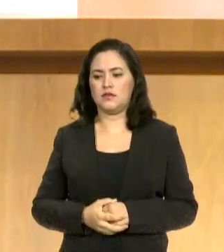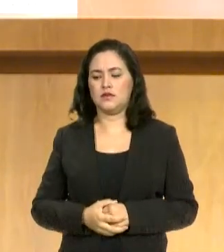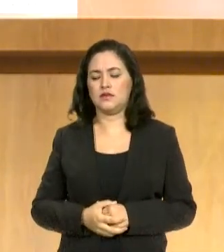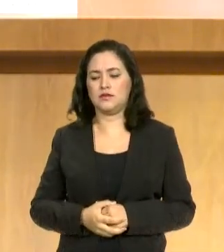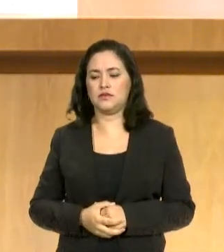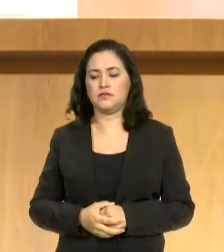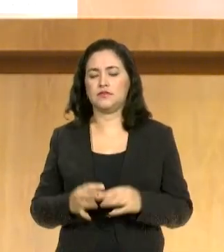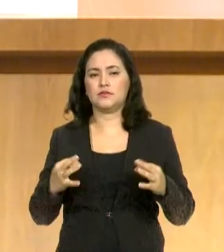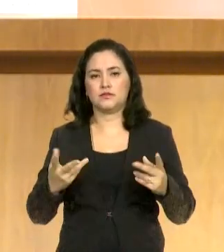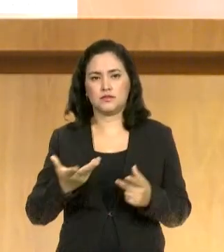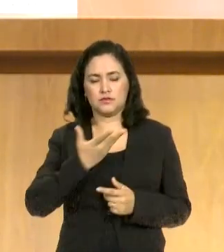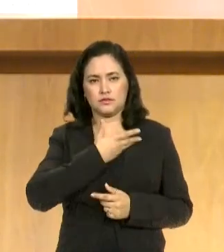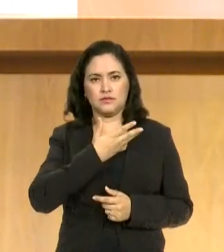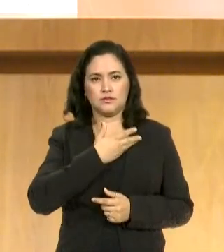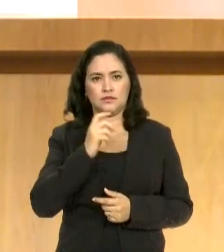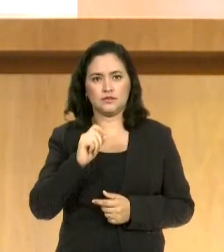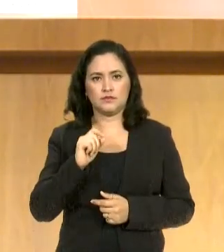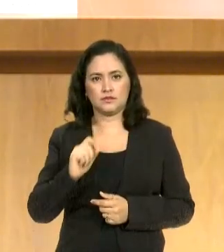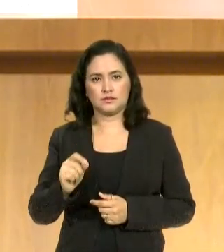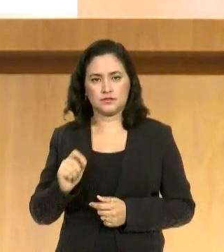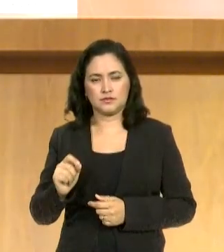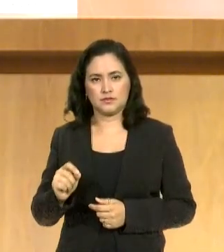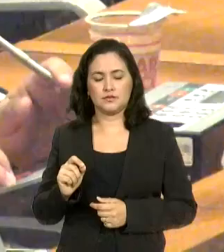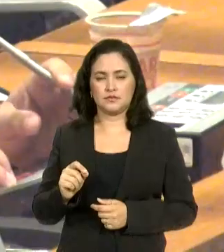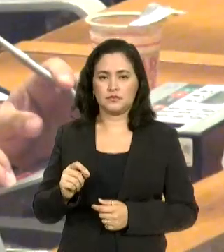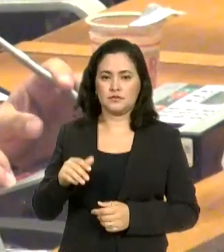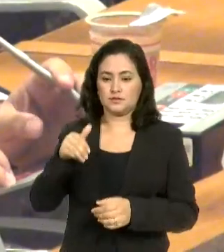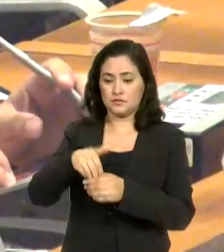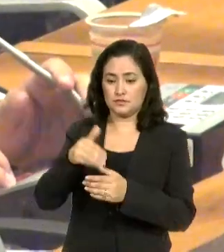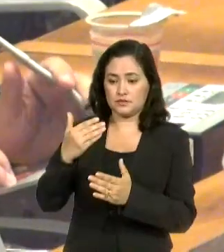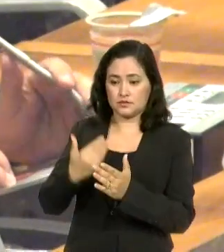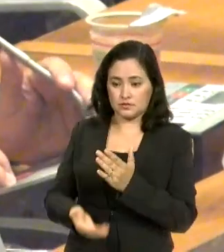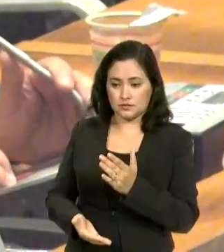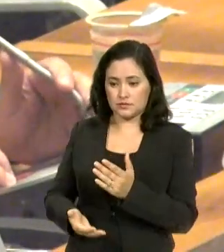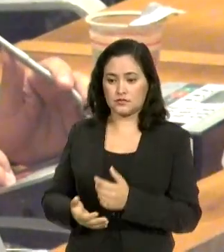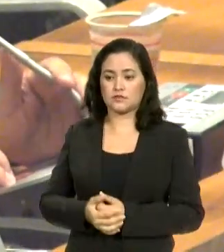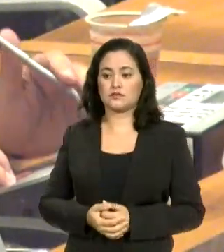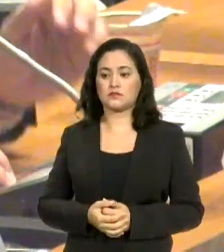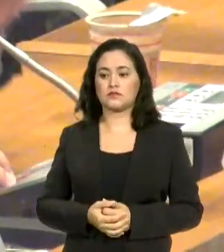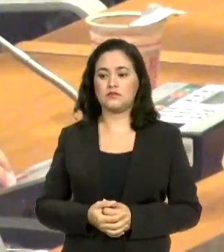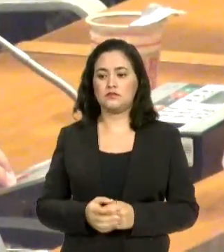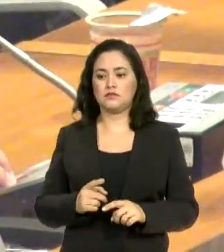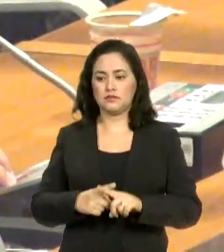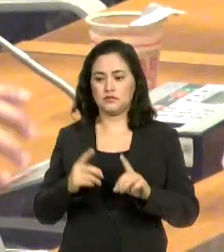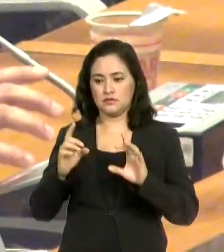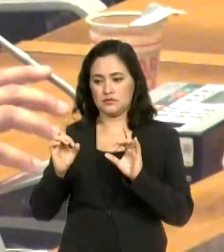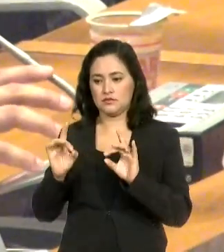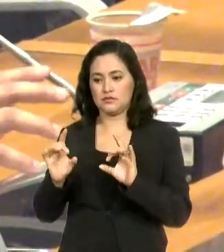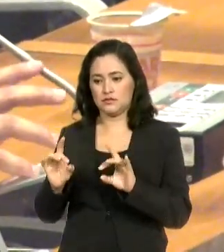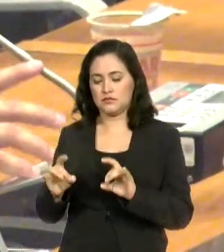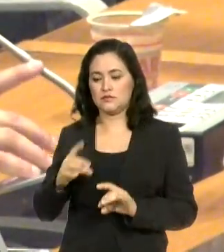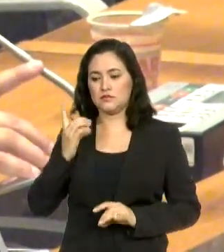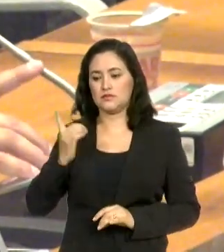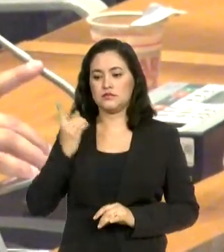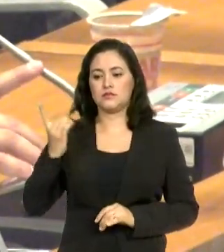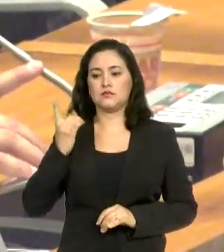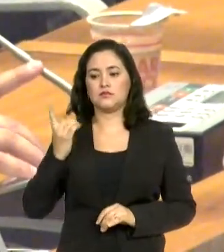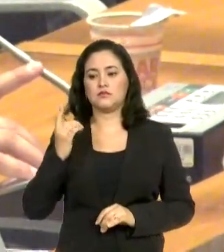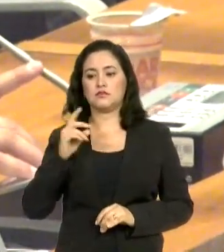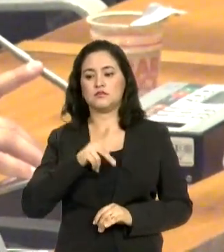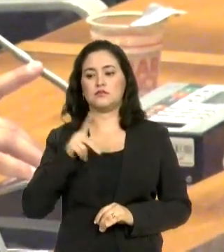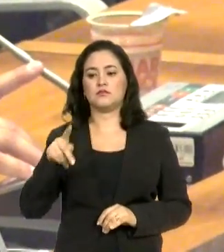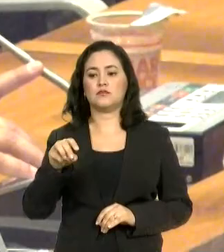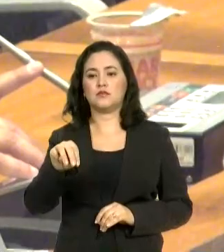nossos amigos que não renovaram o mandato, mas de forma muito especial, o deputado professor